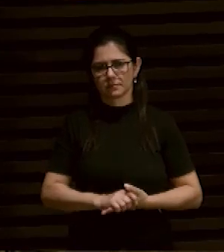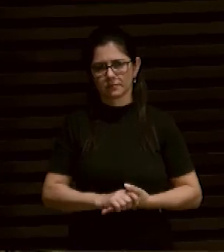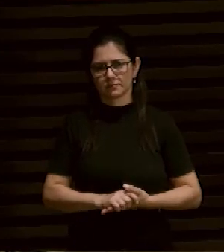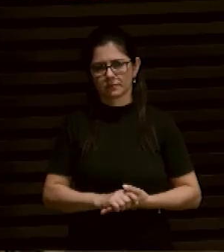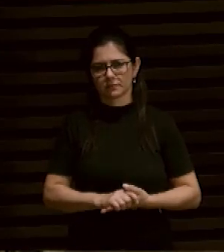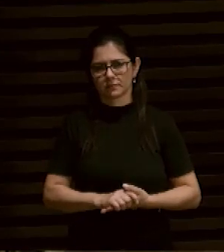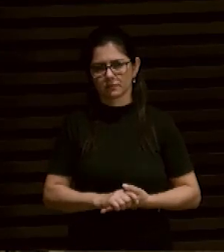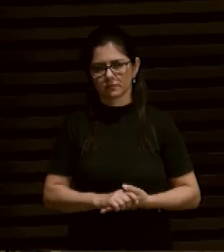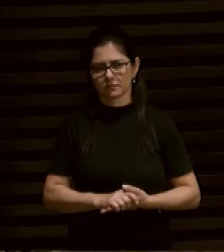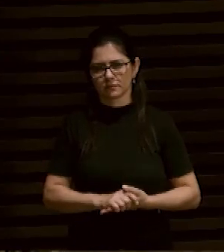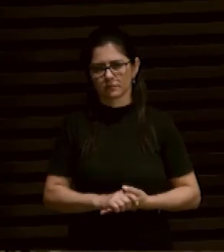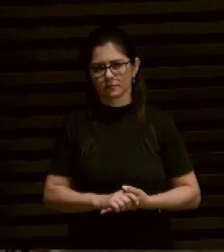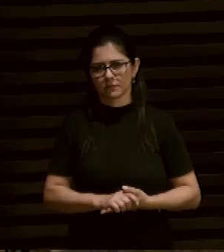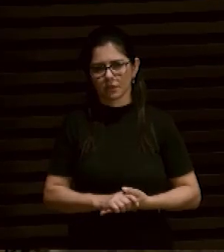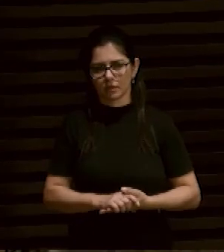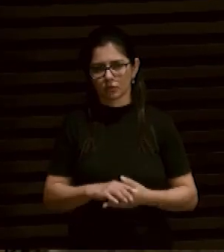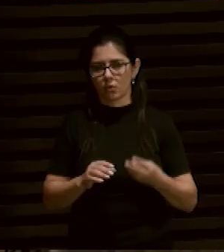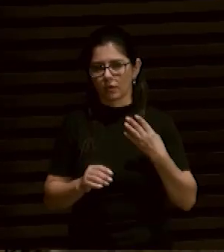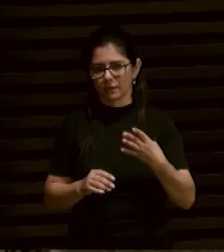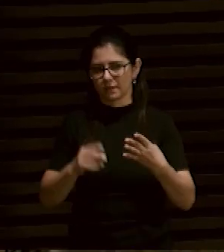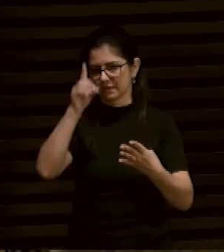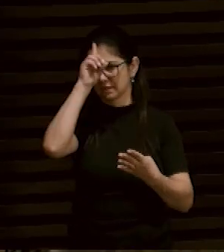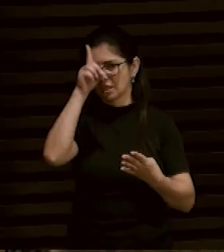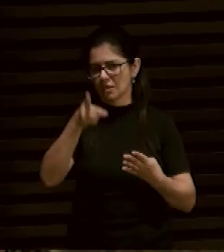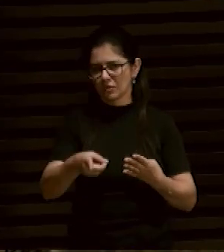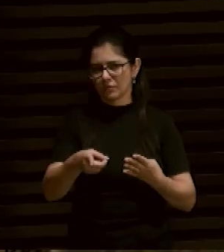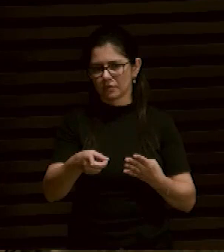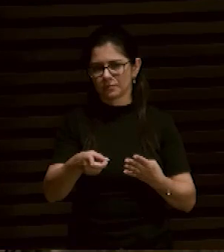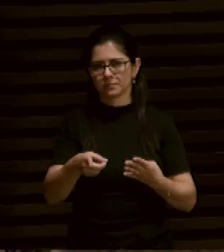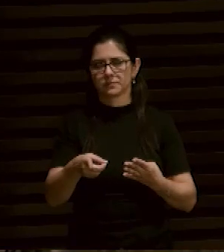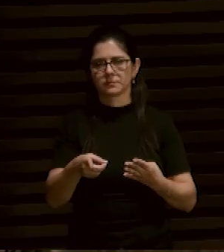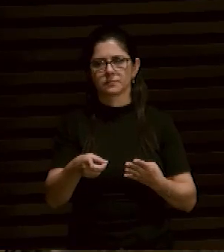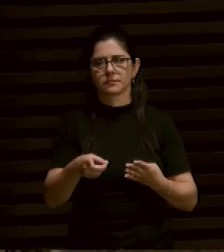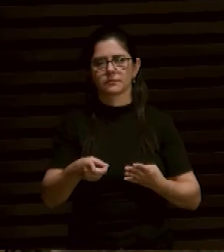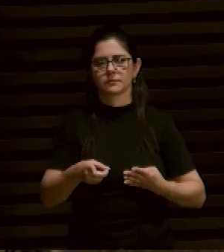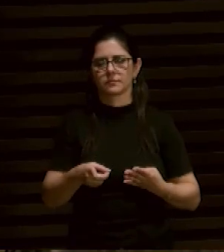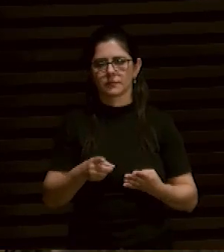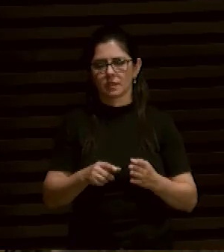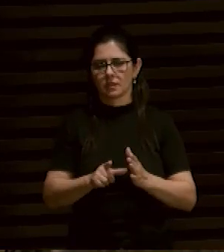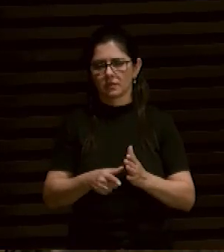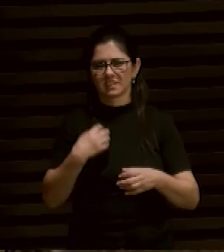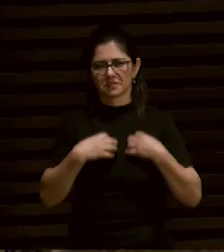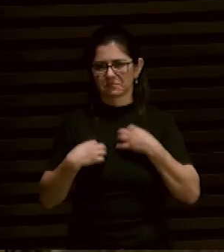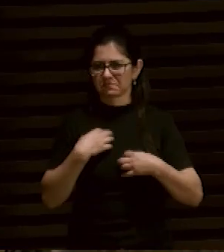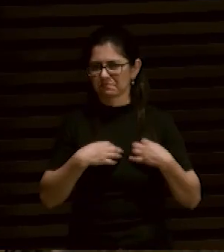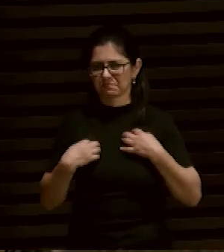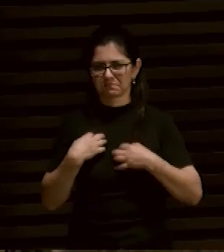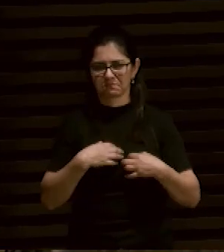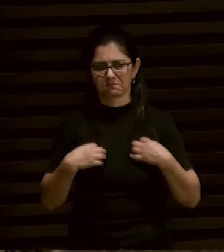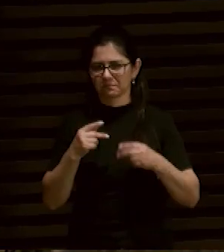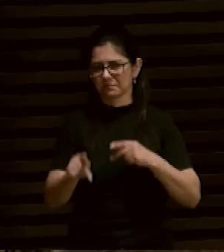E 4 ordens foi decretada, demonstrando agora o desespero dessa nação. E aí vem o verso 9, meus irmãos, que é